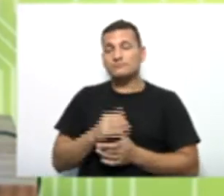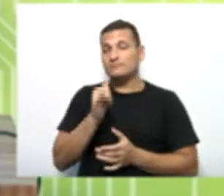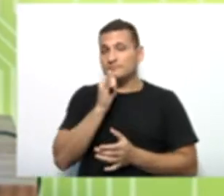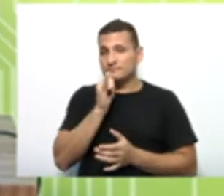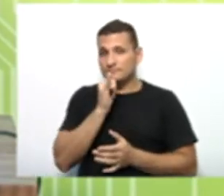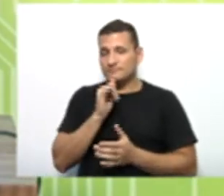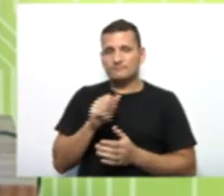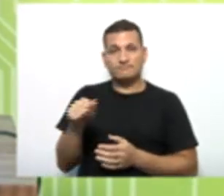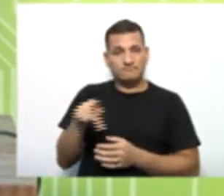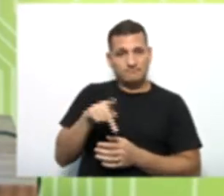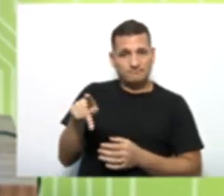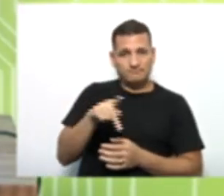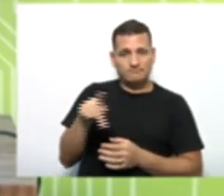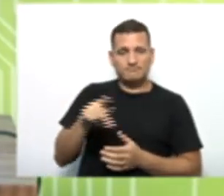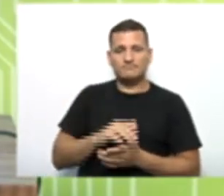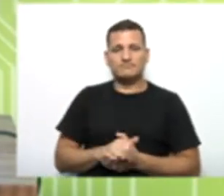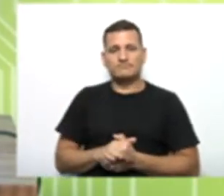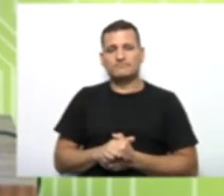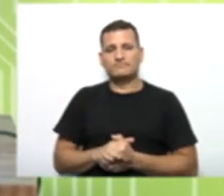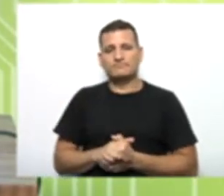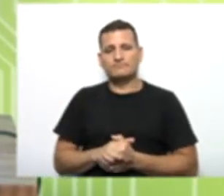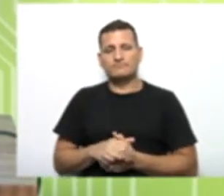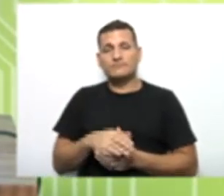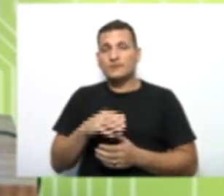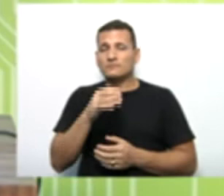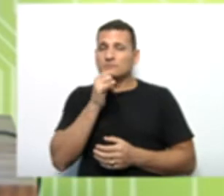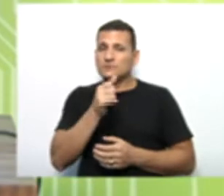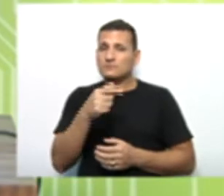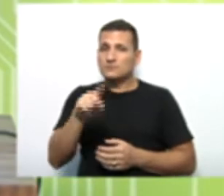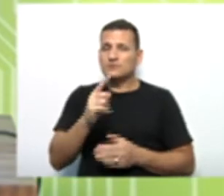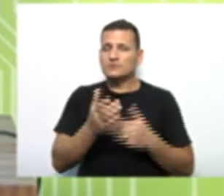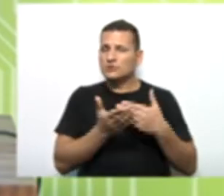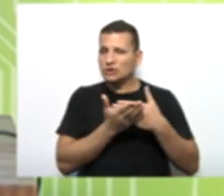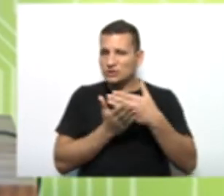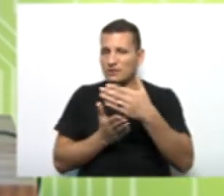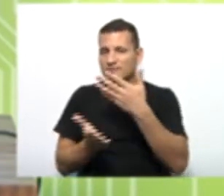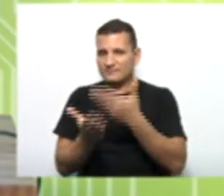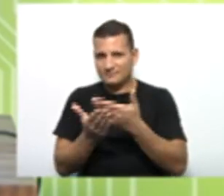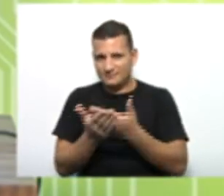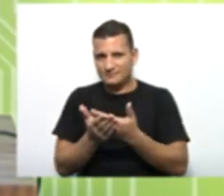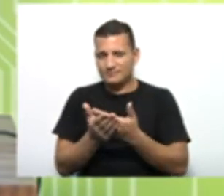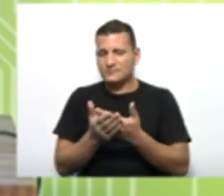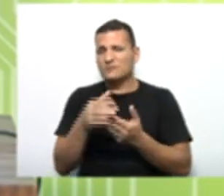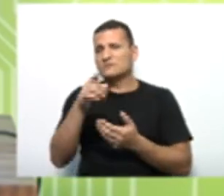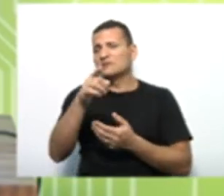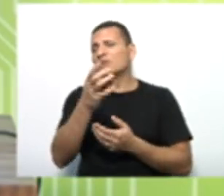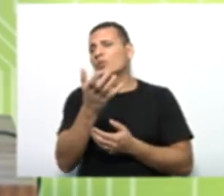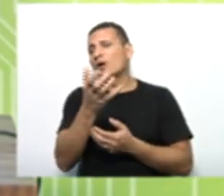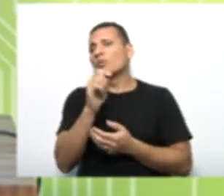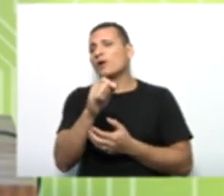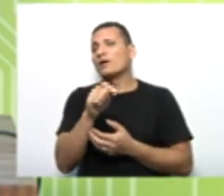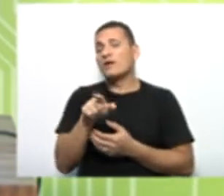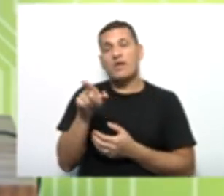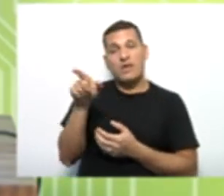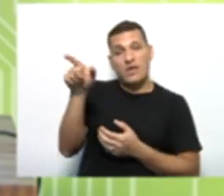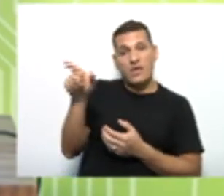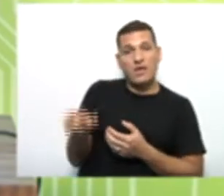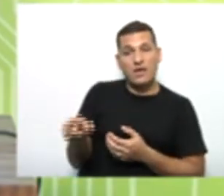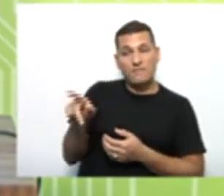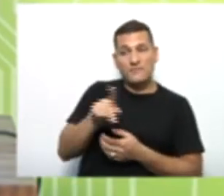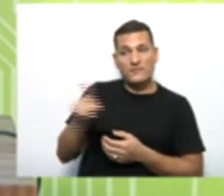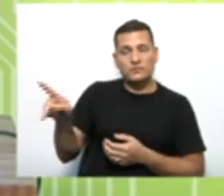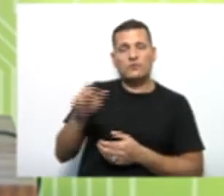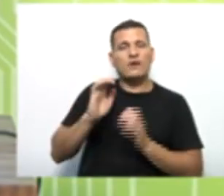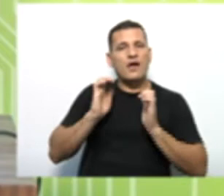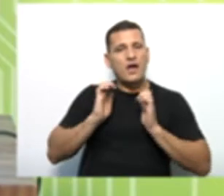o professor. Certamente, quando vocês vão iniciar um ano letivo, vocês esperam de um professor uma certa conduta moral. Vocês esperam